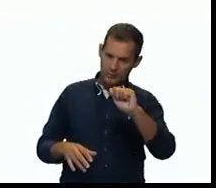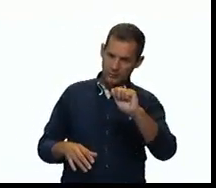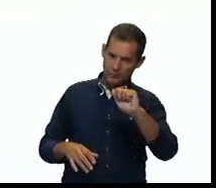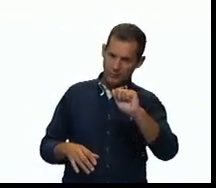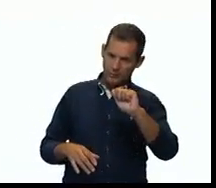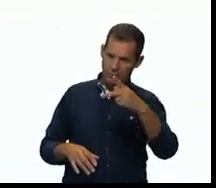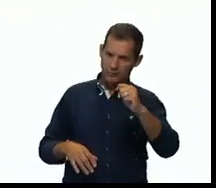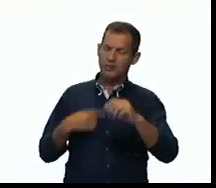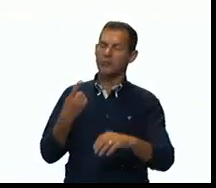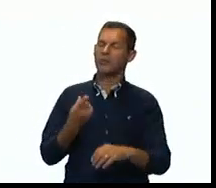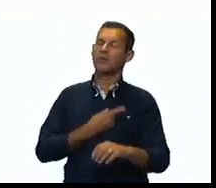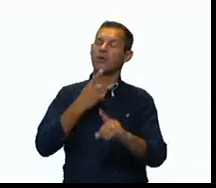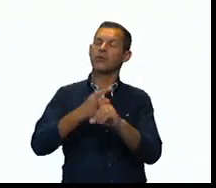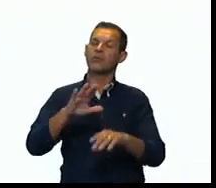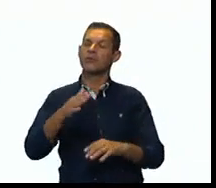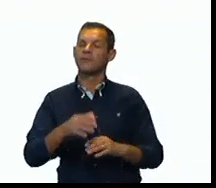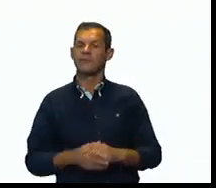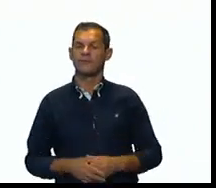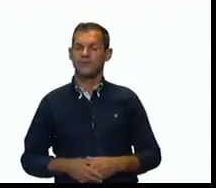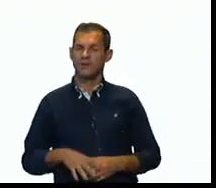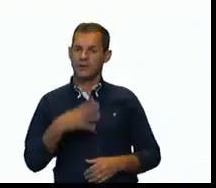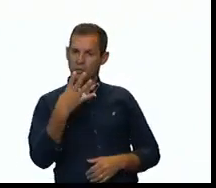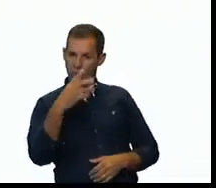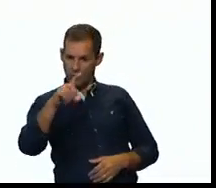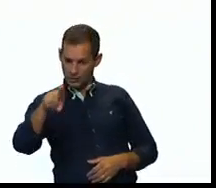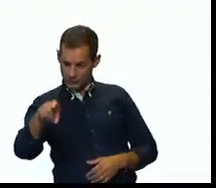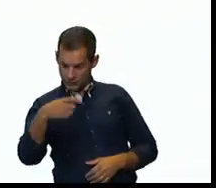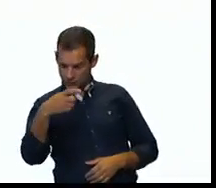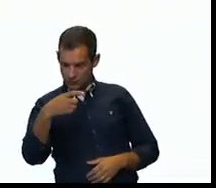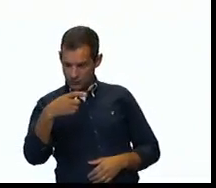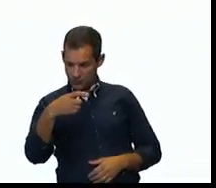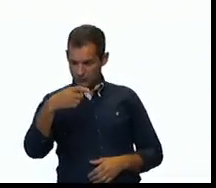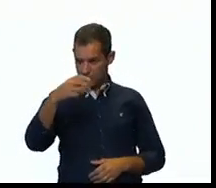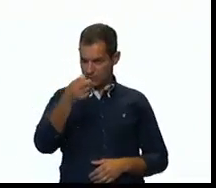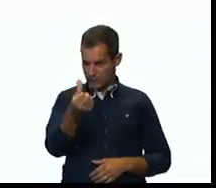o que aproximada? Nós encontramos